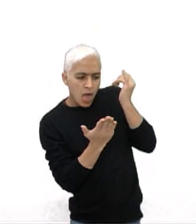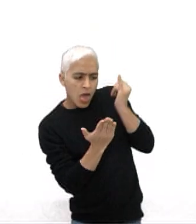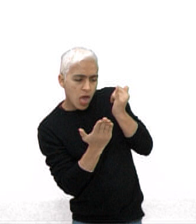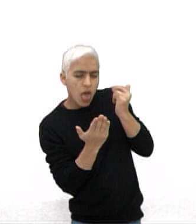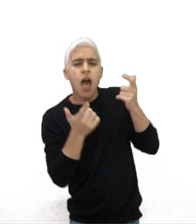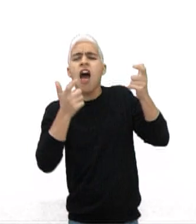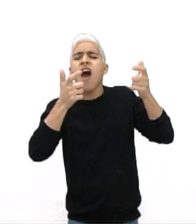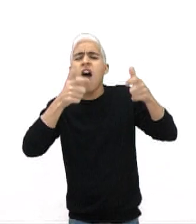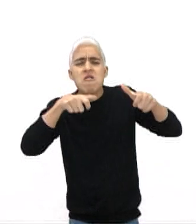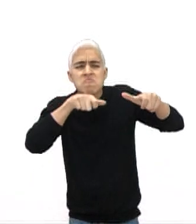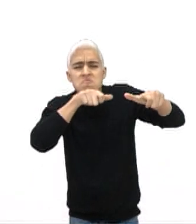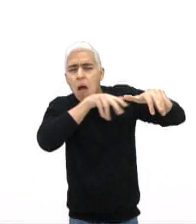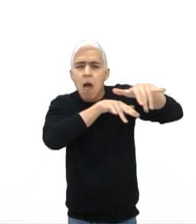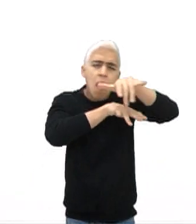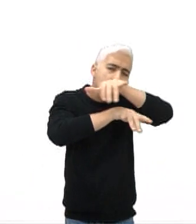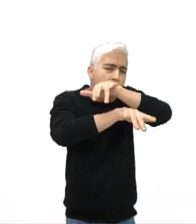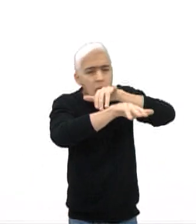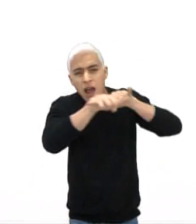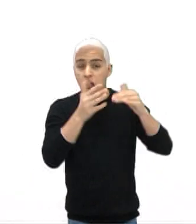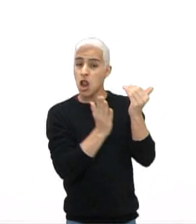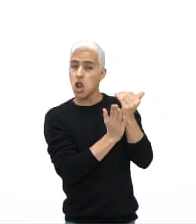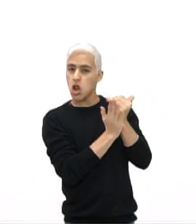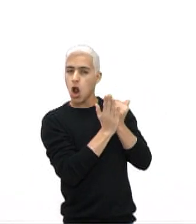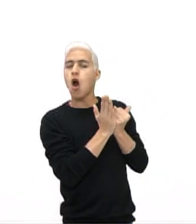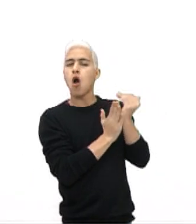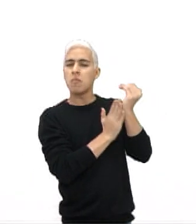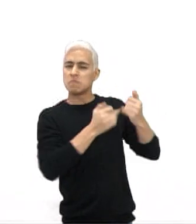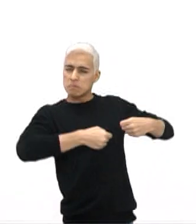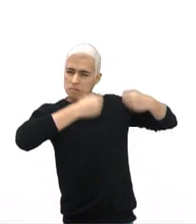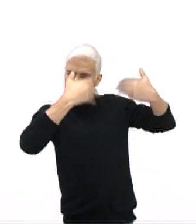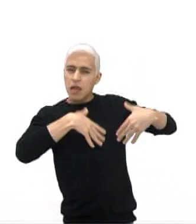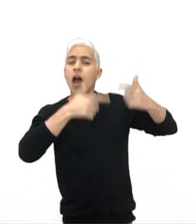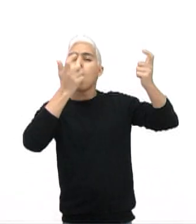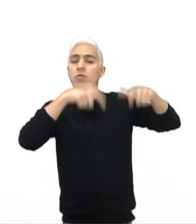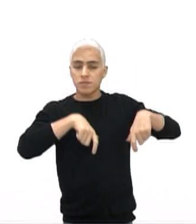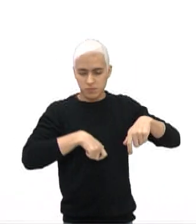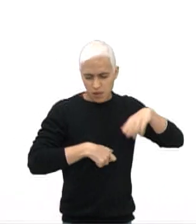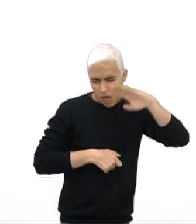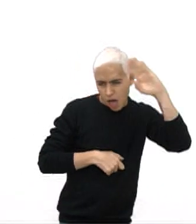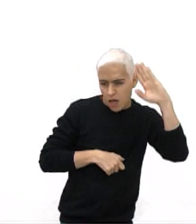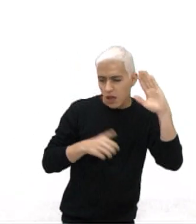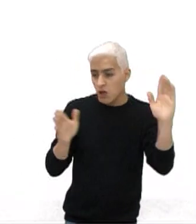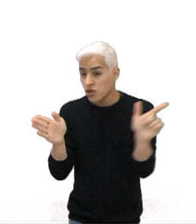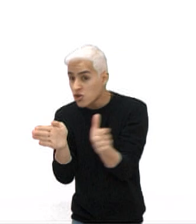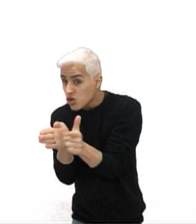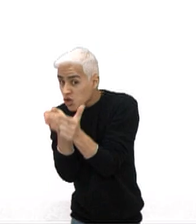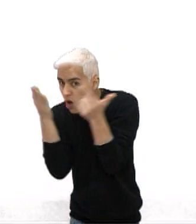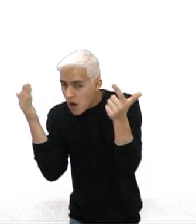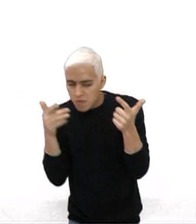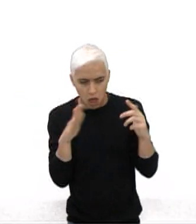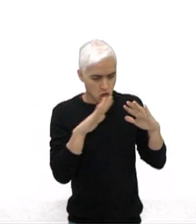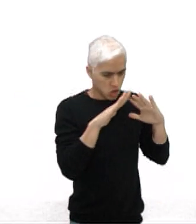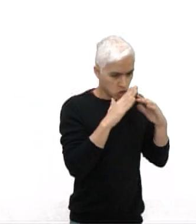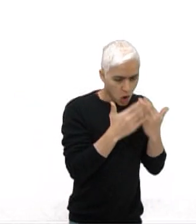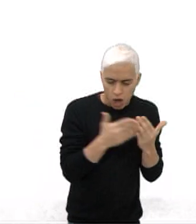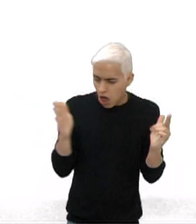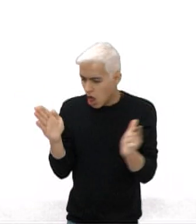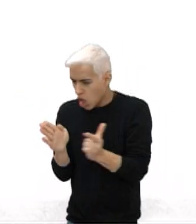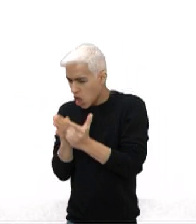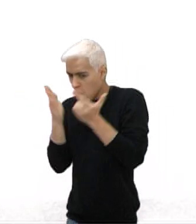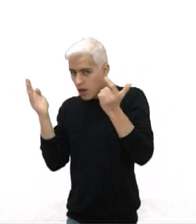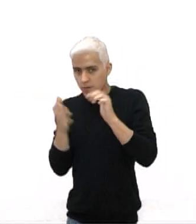meio... Lembra lá no início nós falamos em que meio ele circula? Acadêmico e jornalístico? Escolar e